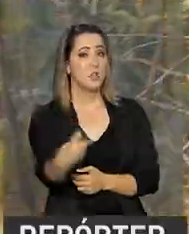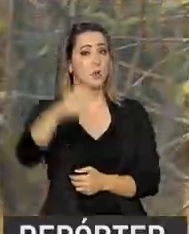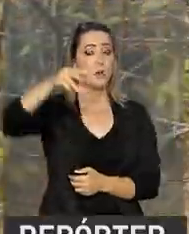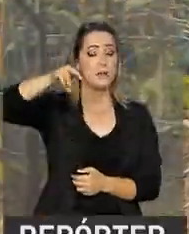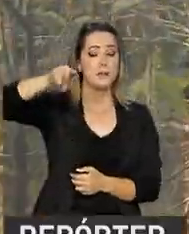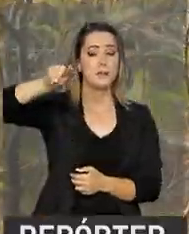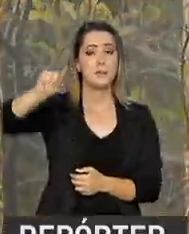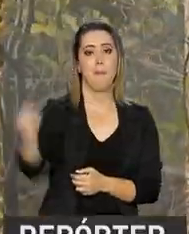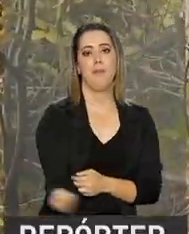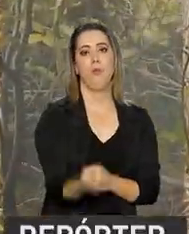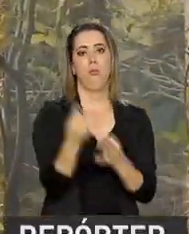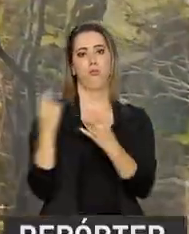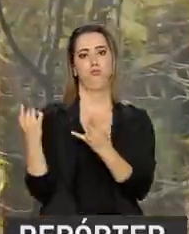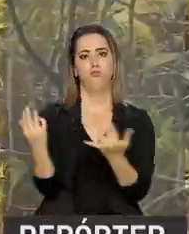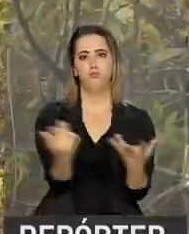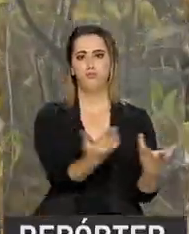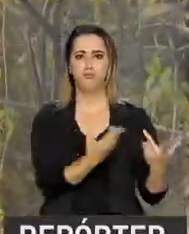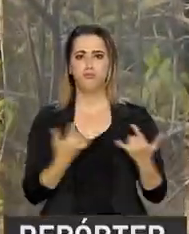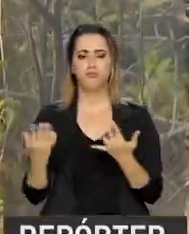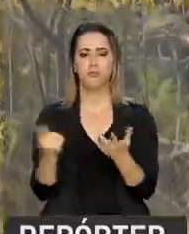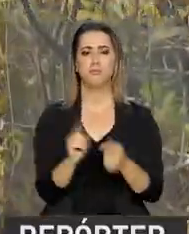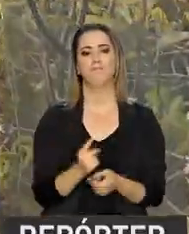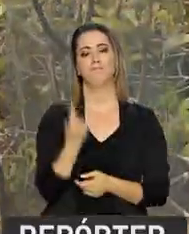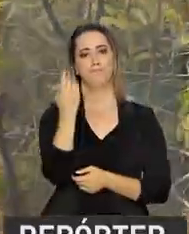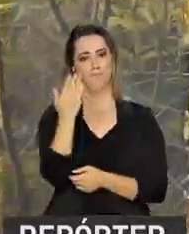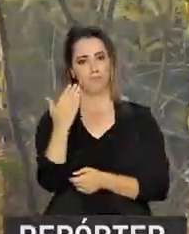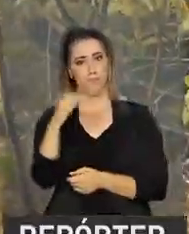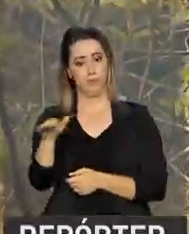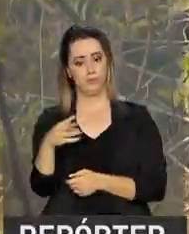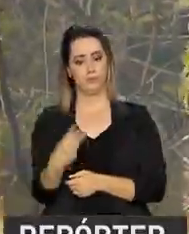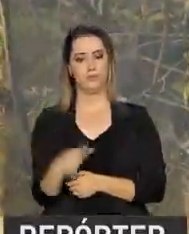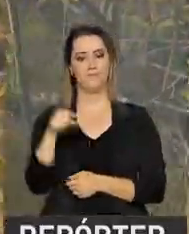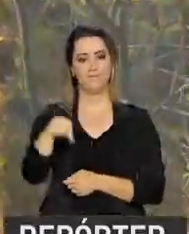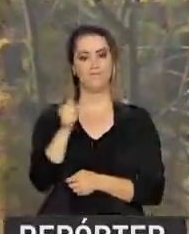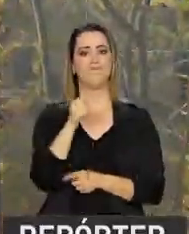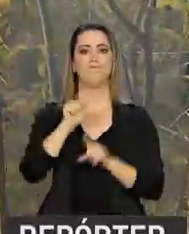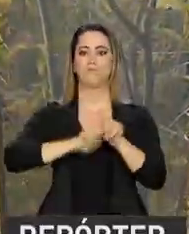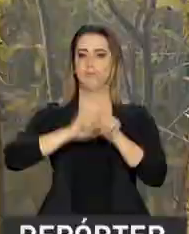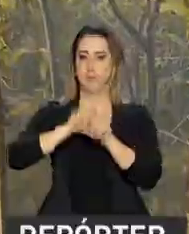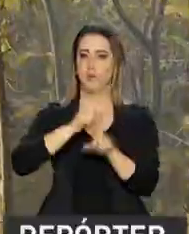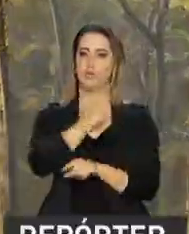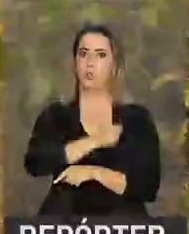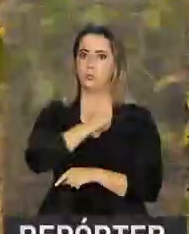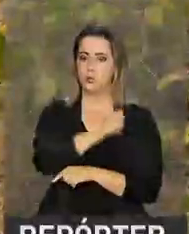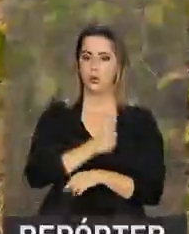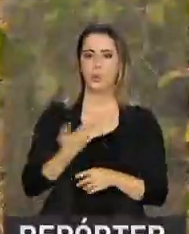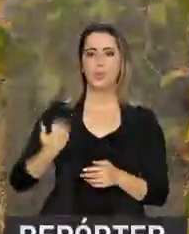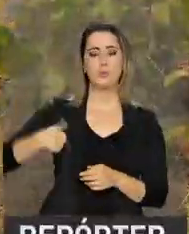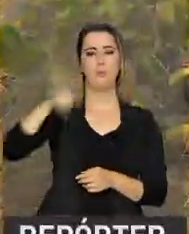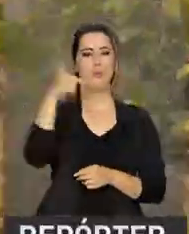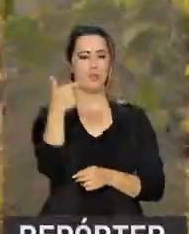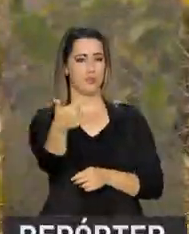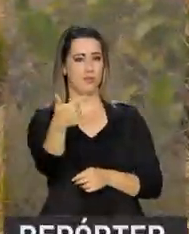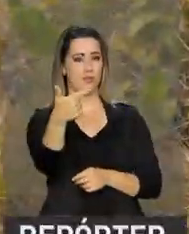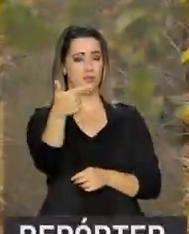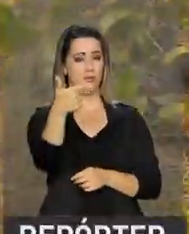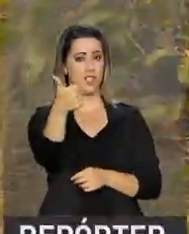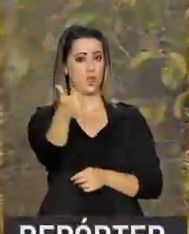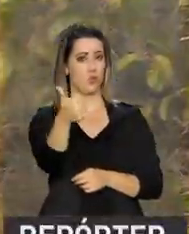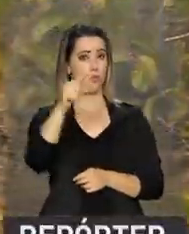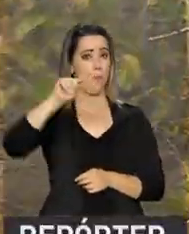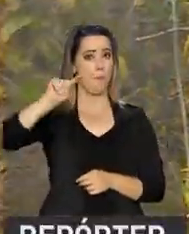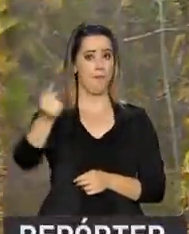brasil aproximadamente um terço só neste mês de agosto mais de 21 mil e para combater esse problema